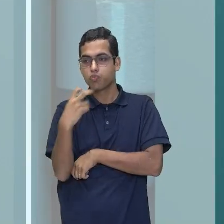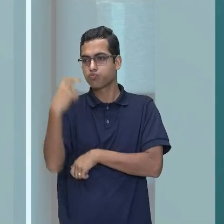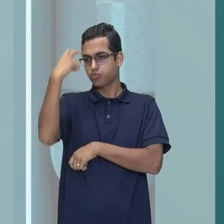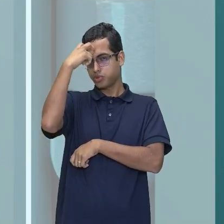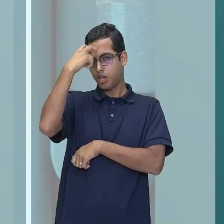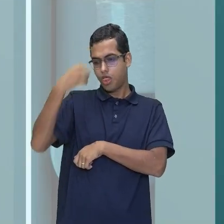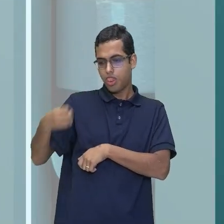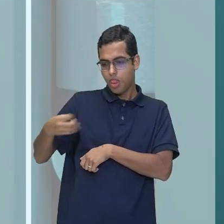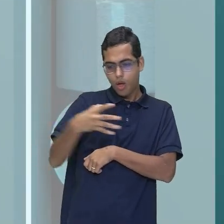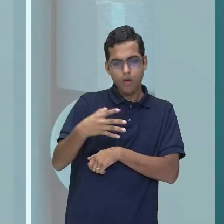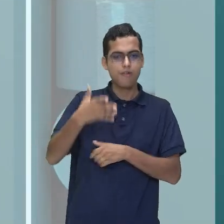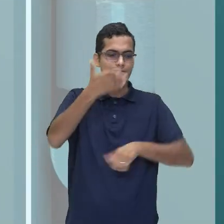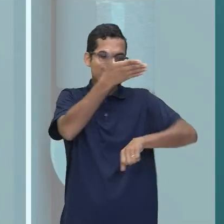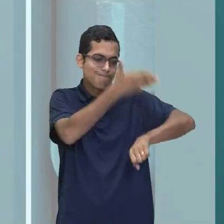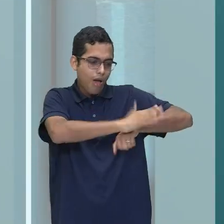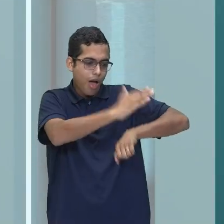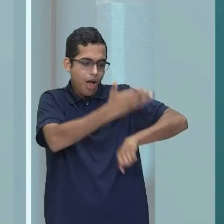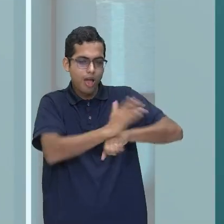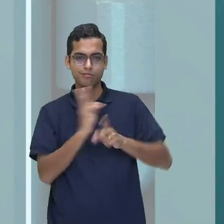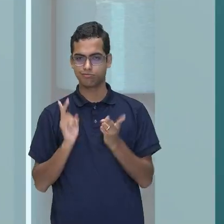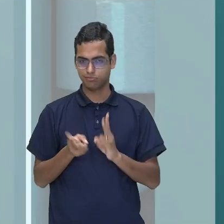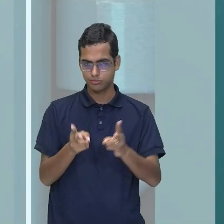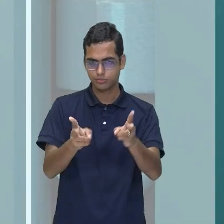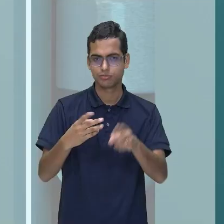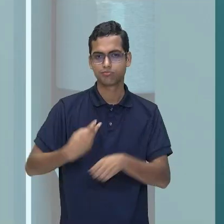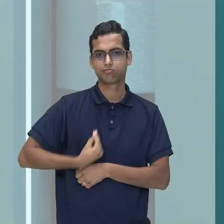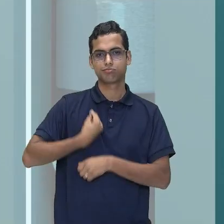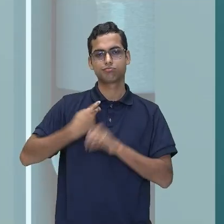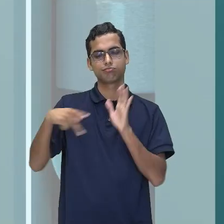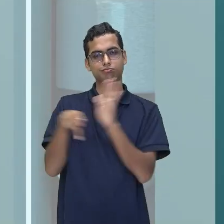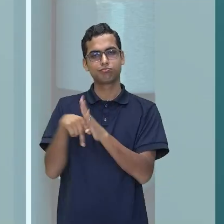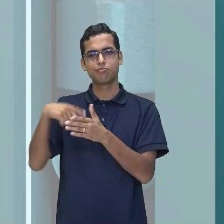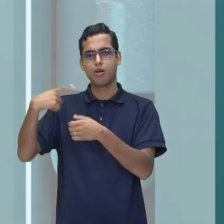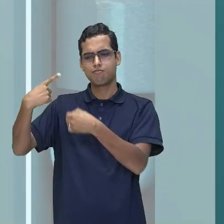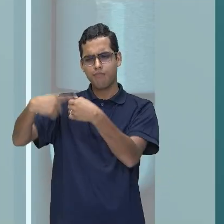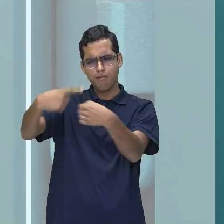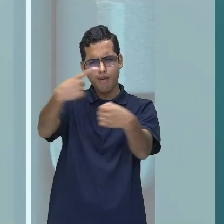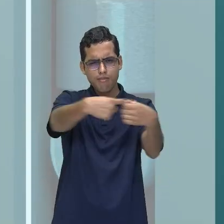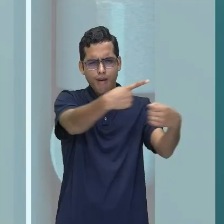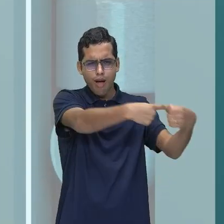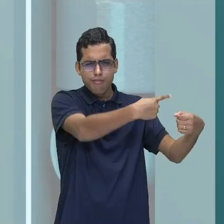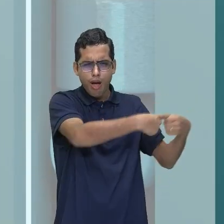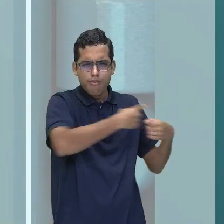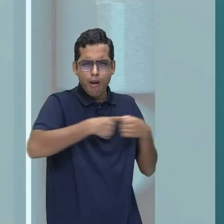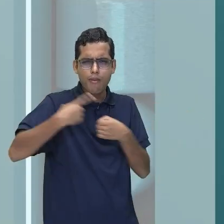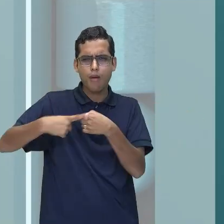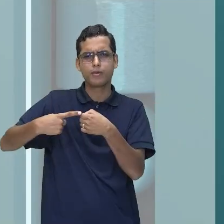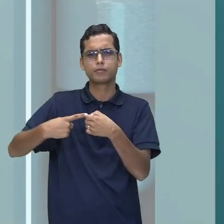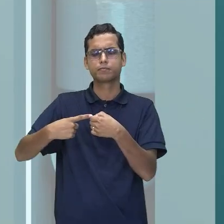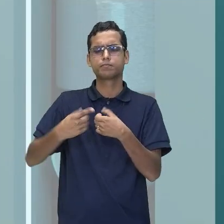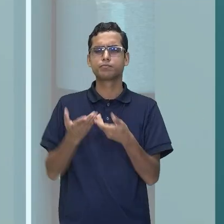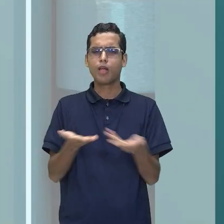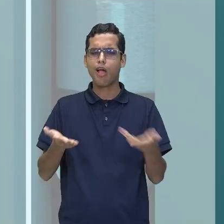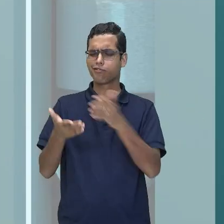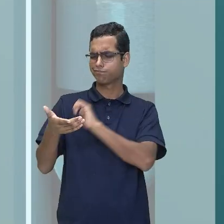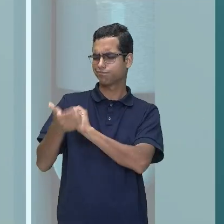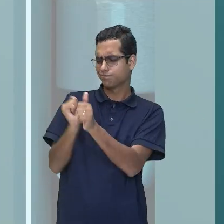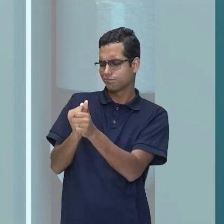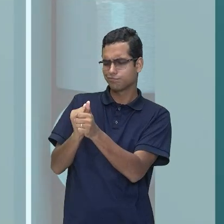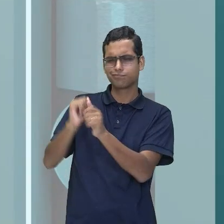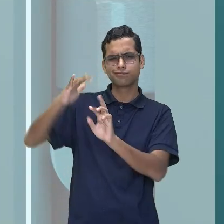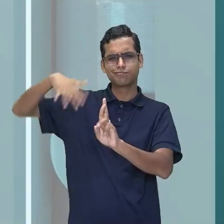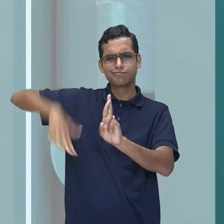que vivem nessas regiões, nessas localidades. Então, qual é o papel do esporte na vida